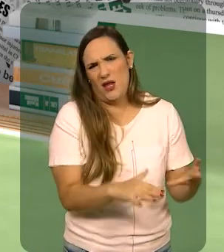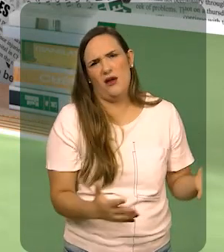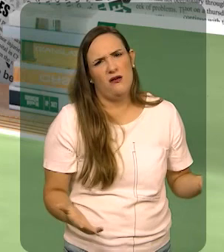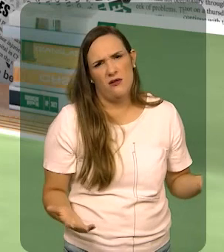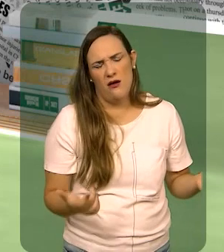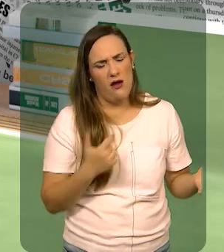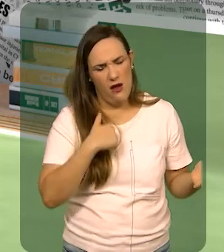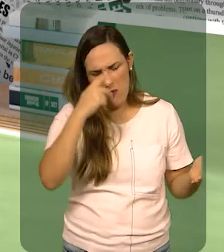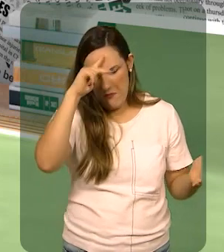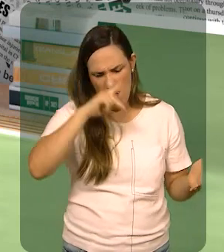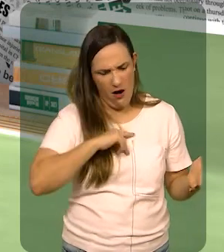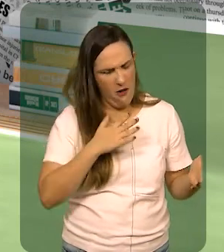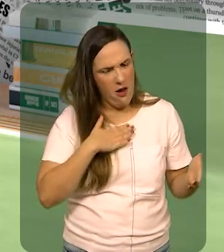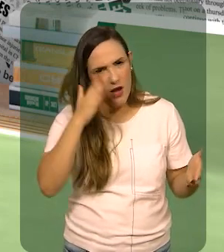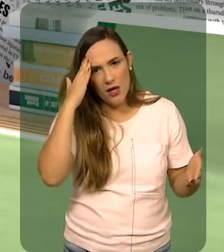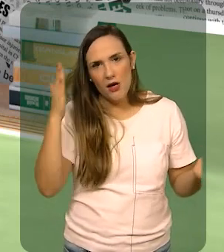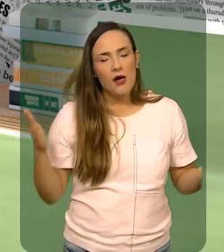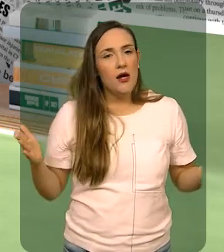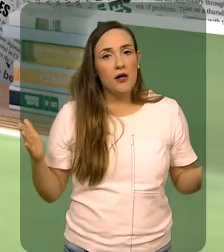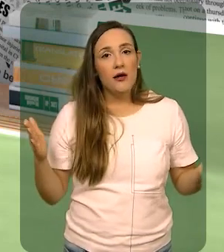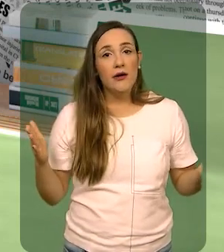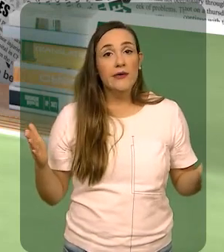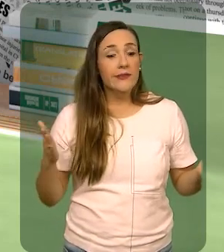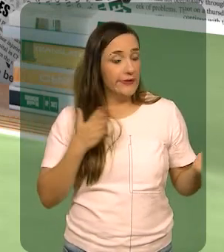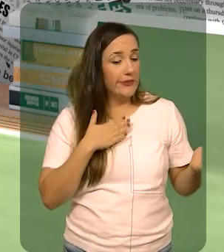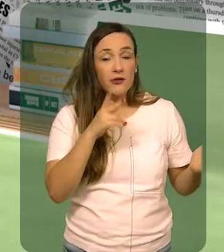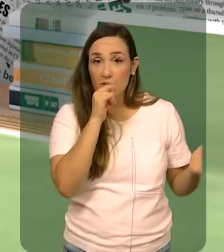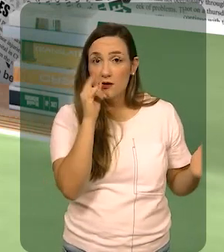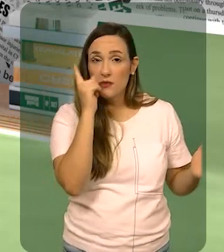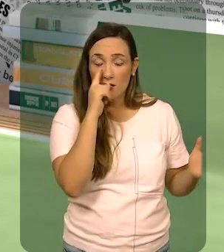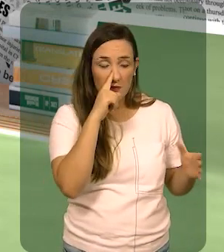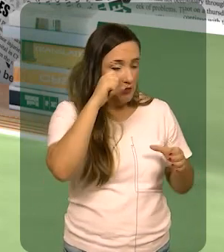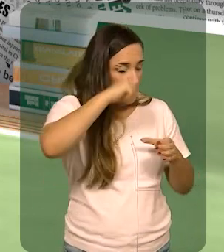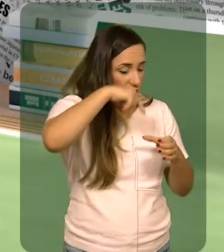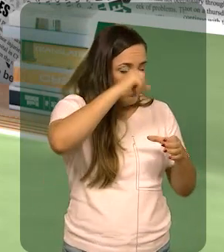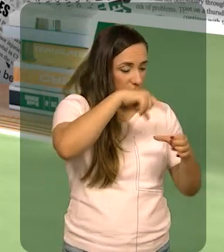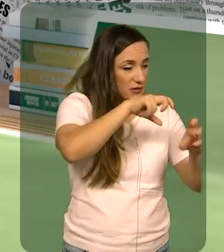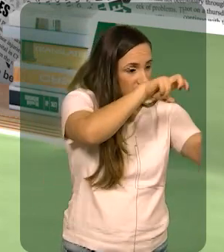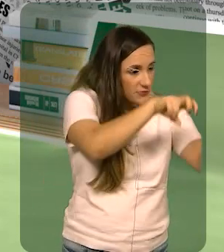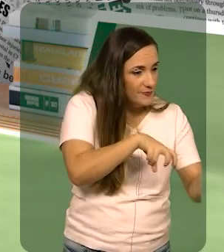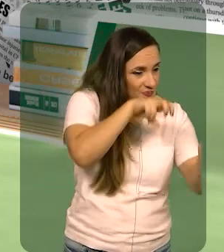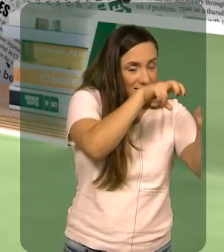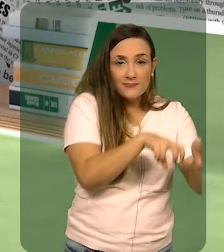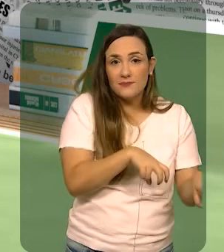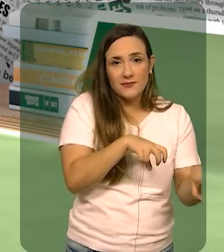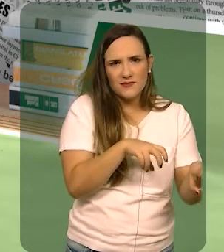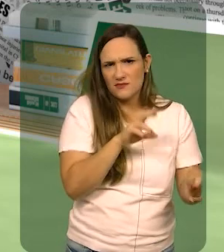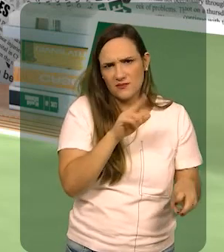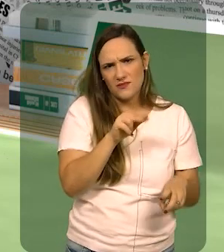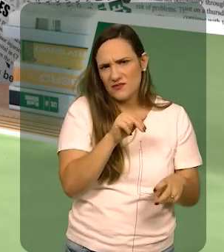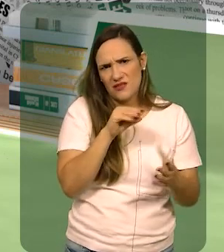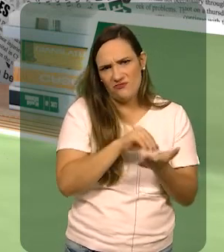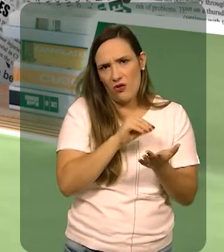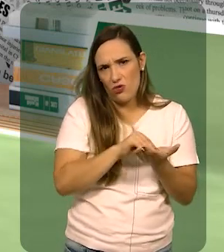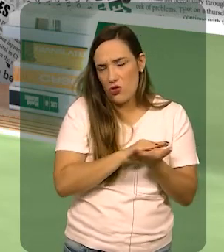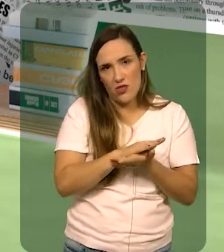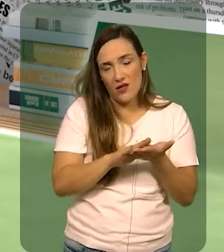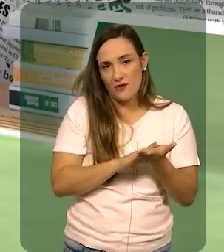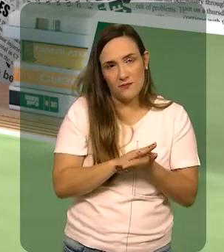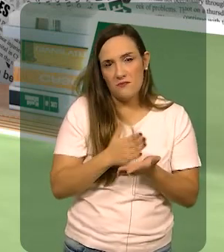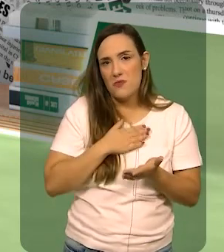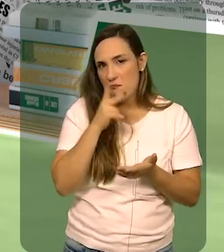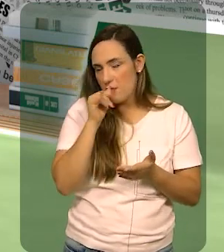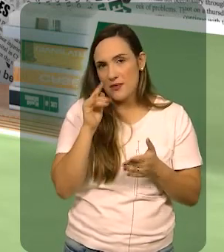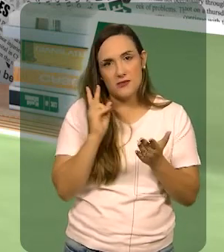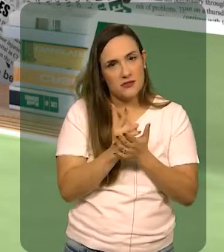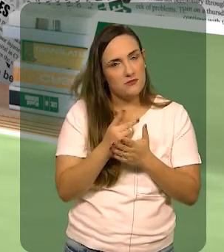Porque eu sabia a realidade minha. Meu pai sempre... Eu sou de família de lavorista. Sempre, graças a Deus, nunca faltou nada na minha casa.